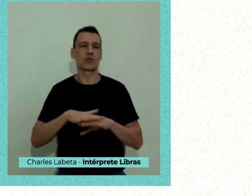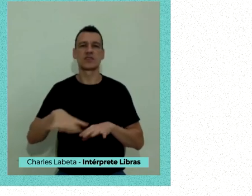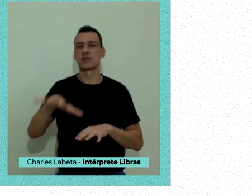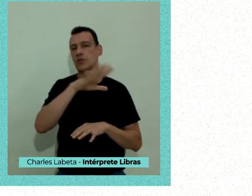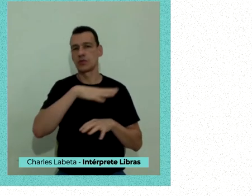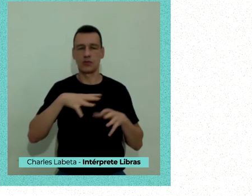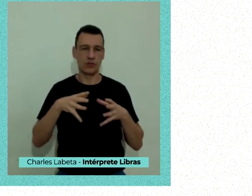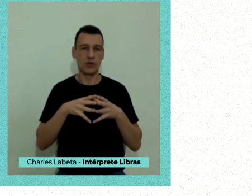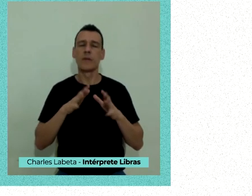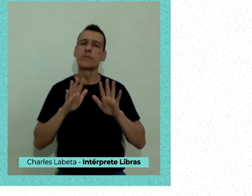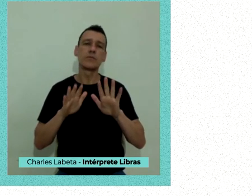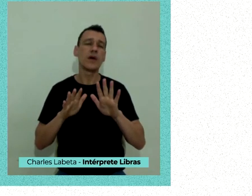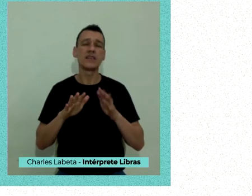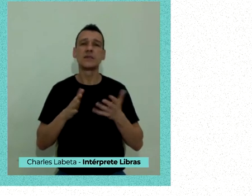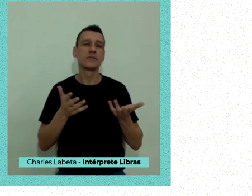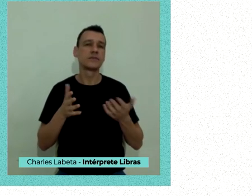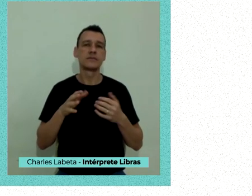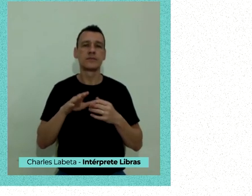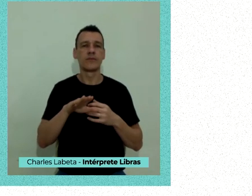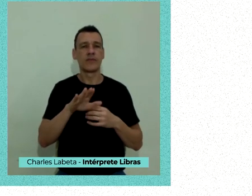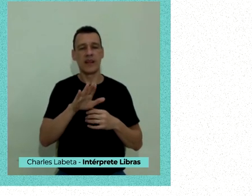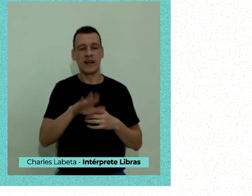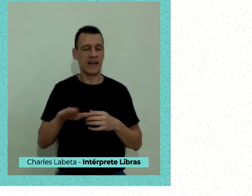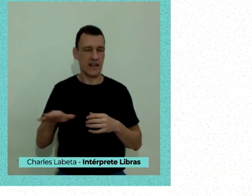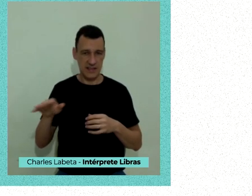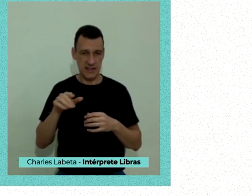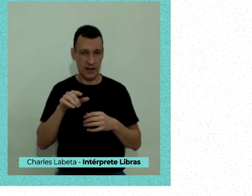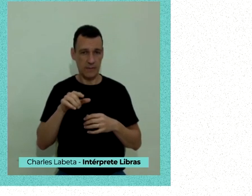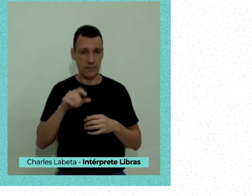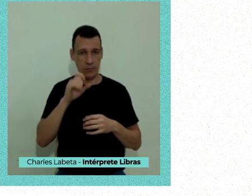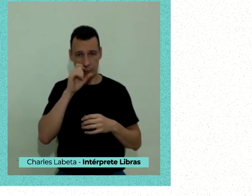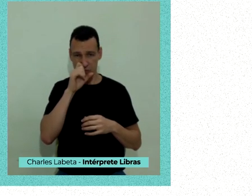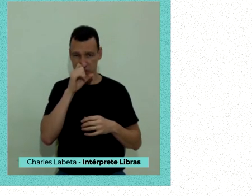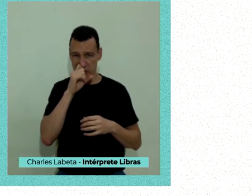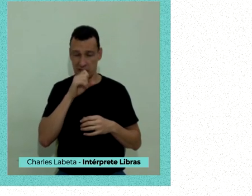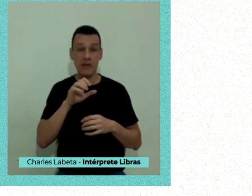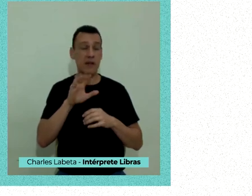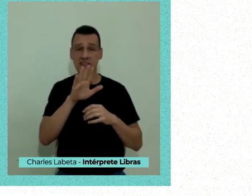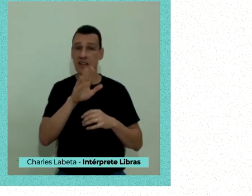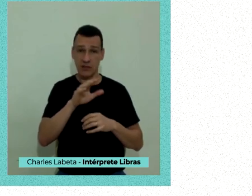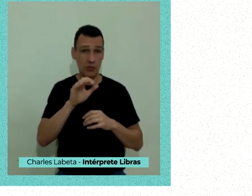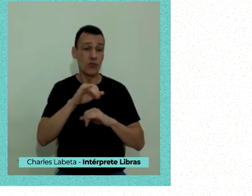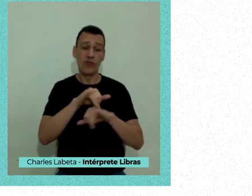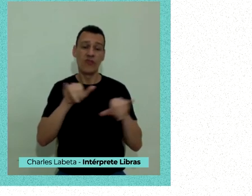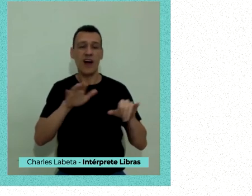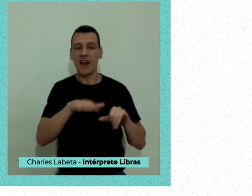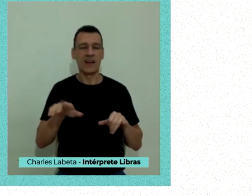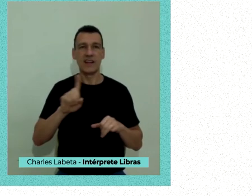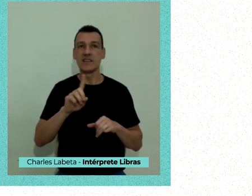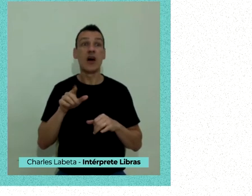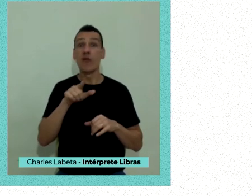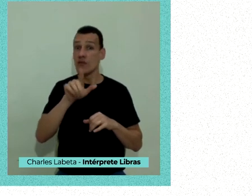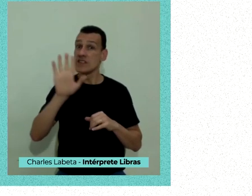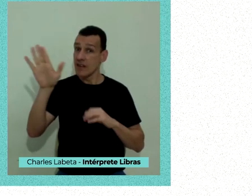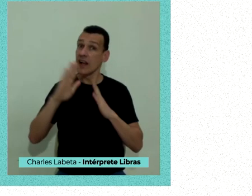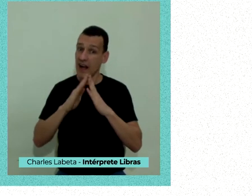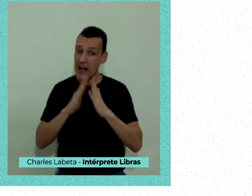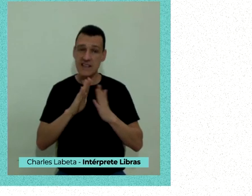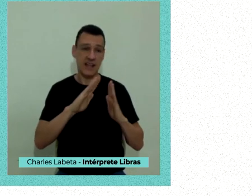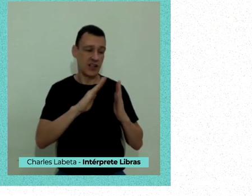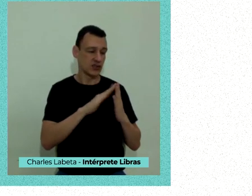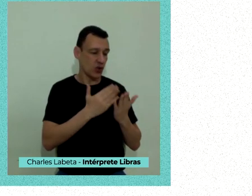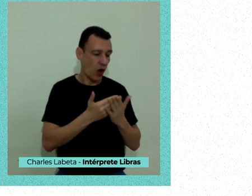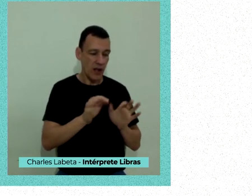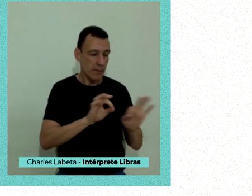as crianças fiquem em casa enquanto que a escola se prepara. A escola não está bem para todas